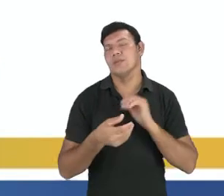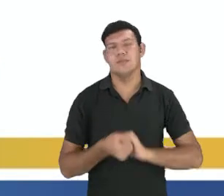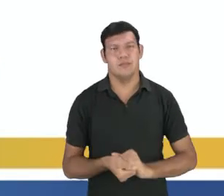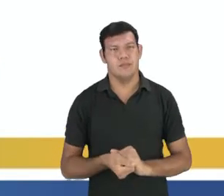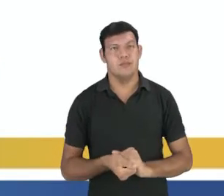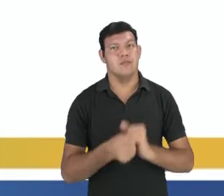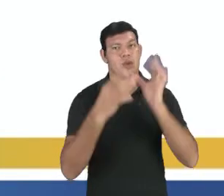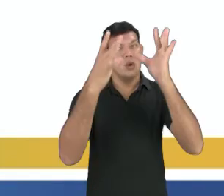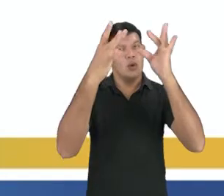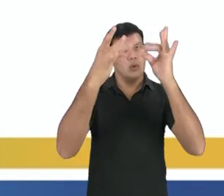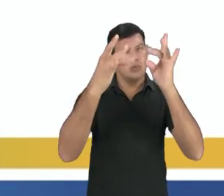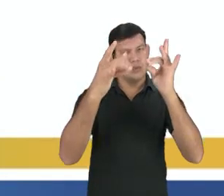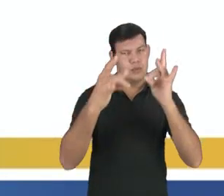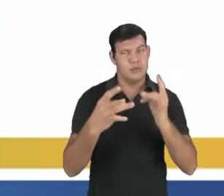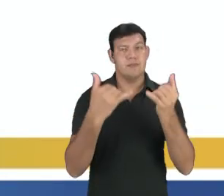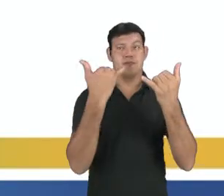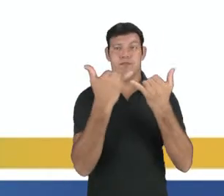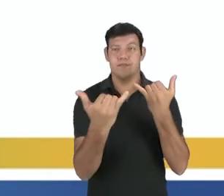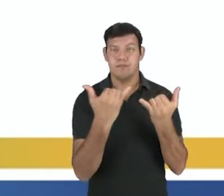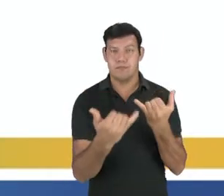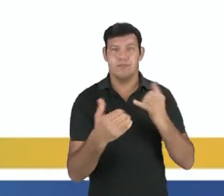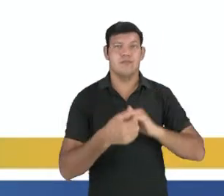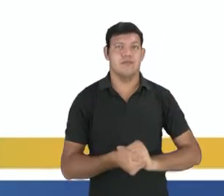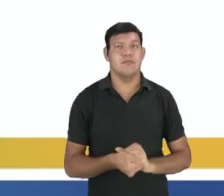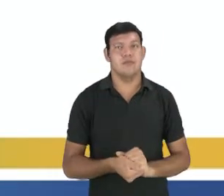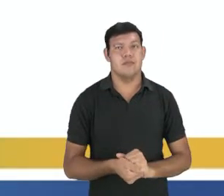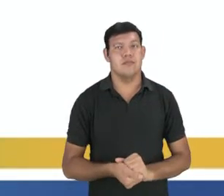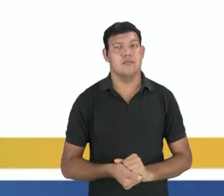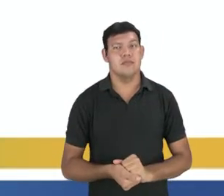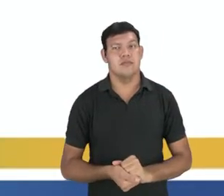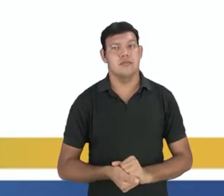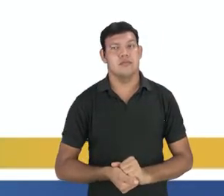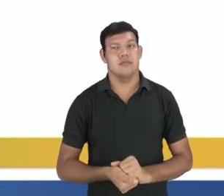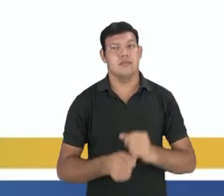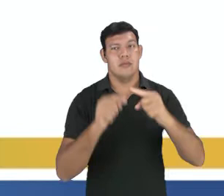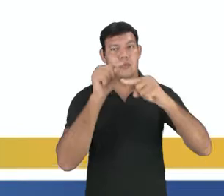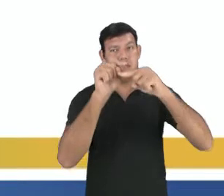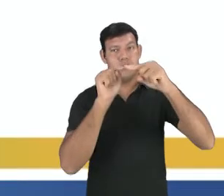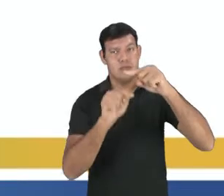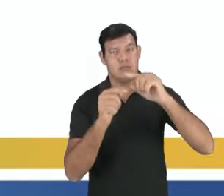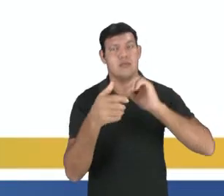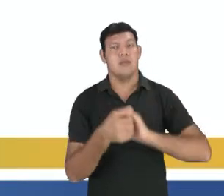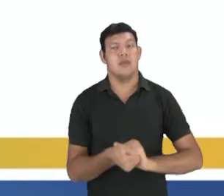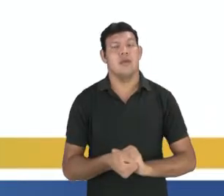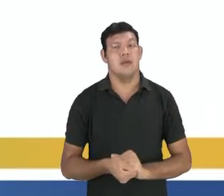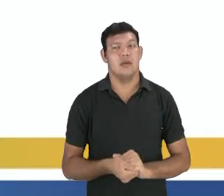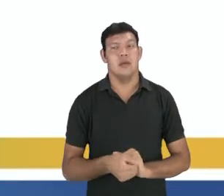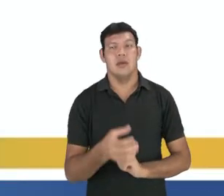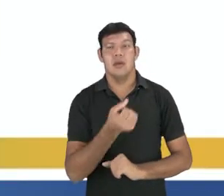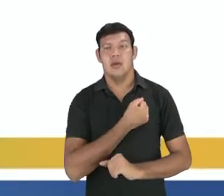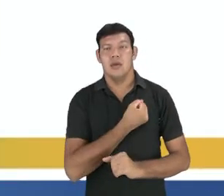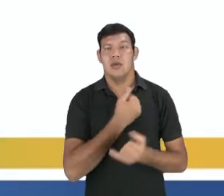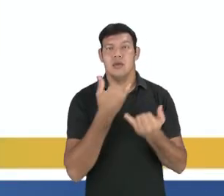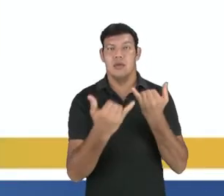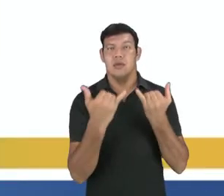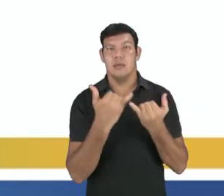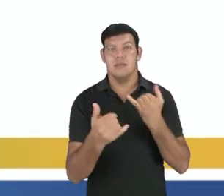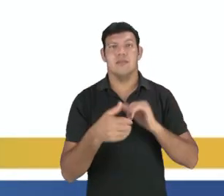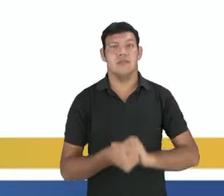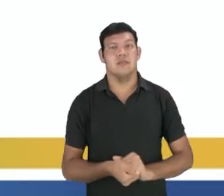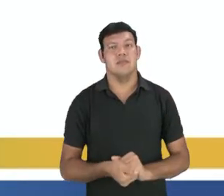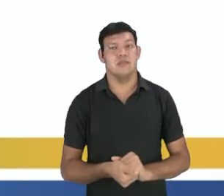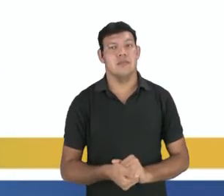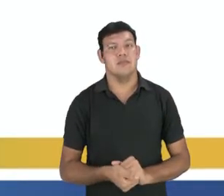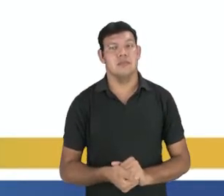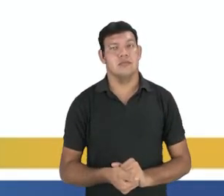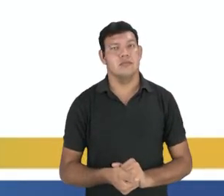Ao fazer a decomposição em fatores primos, o que consiste em realizar divisões por números primos, devemos marcar os primos